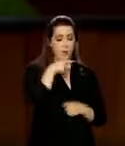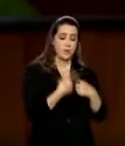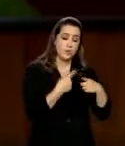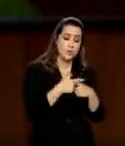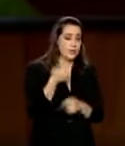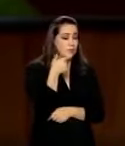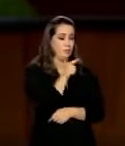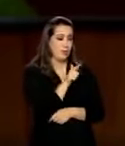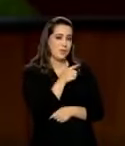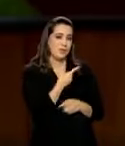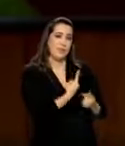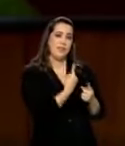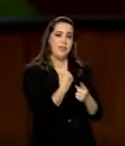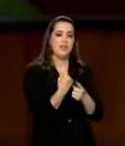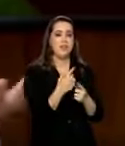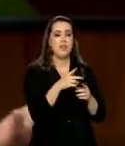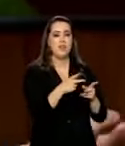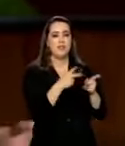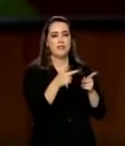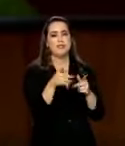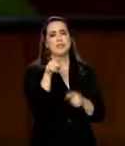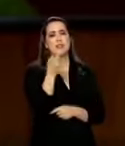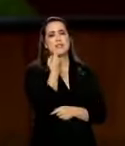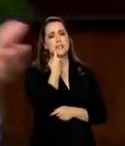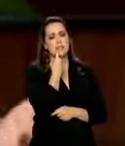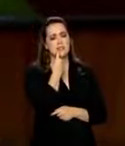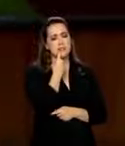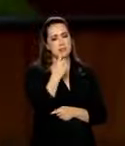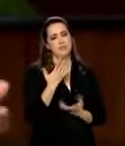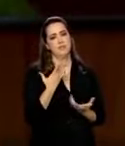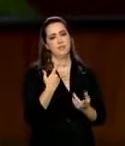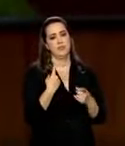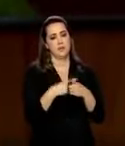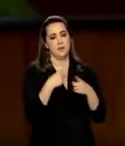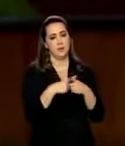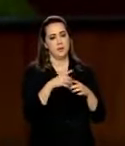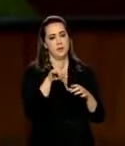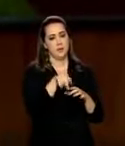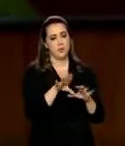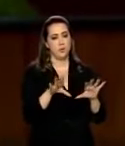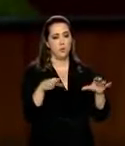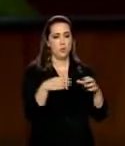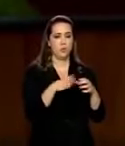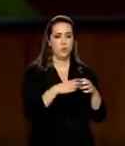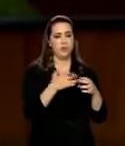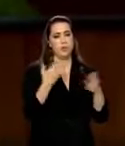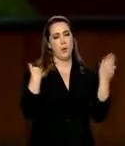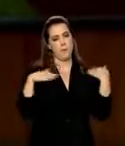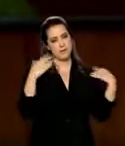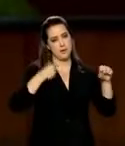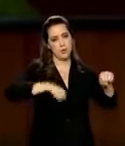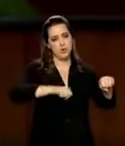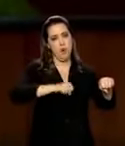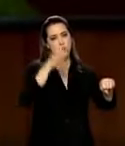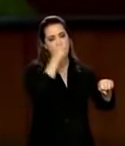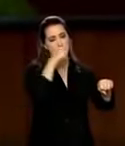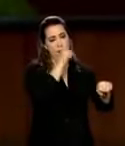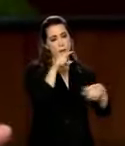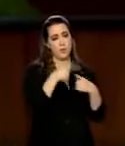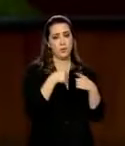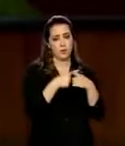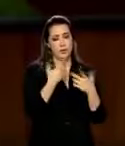eventos oficiais de sexta-feira e tampouco, obviamente, aquele congressamento que é o passeio de moto no sábado. Mas ele